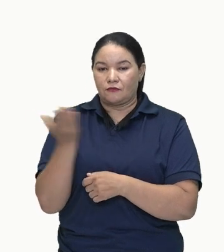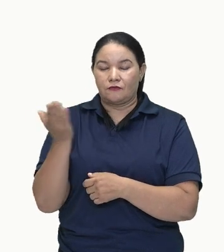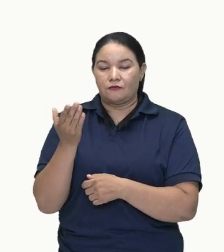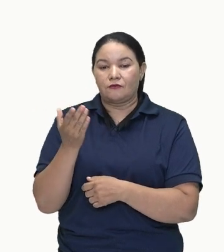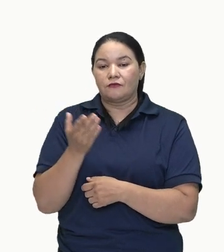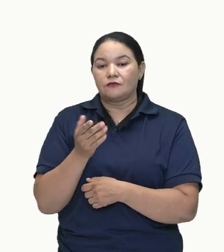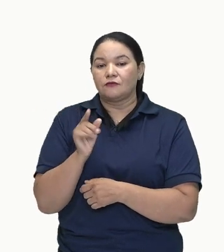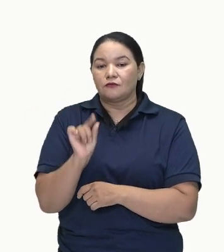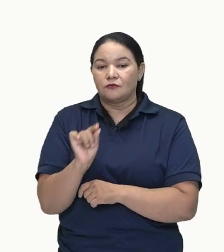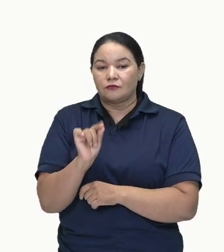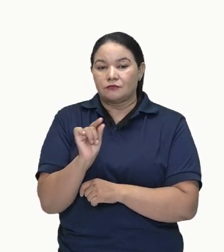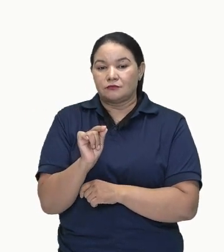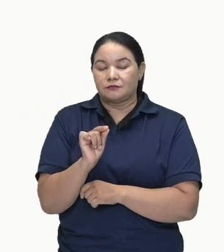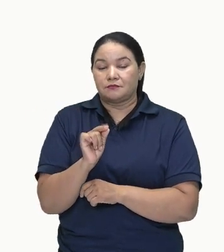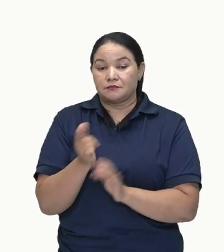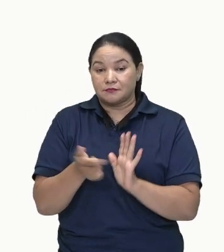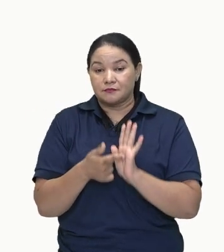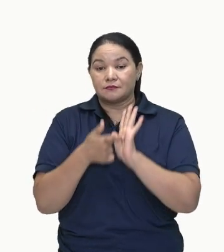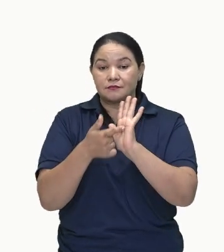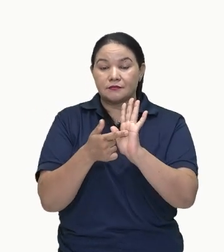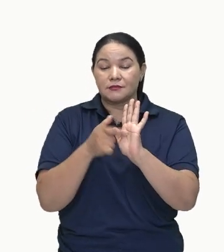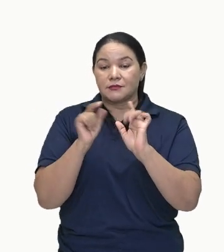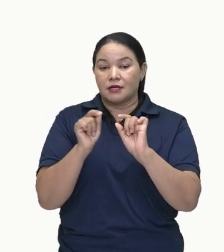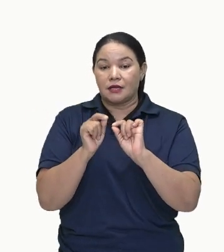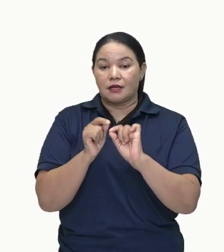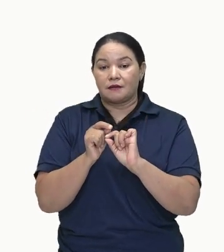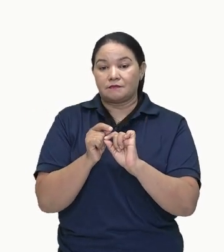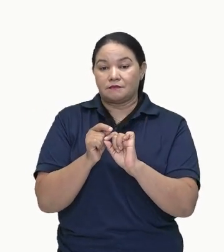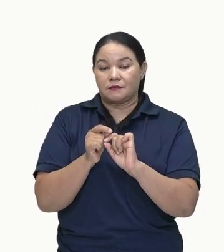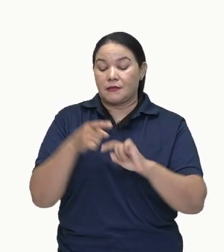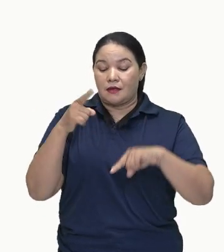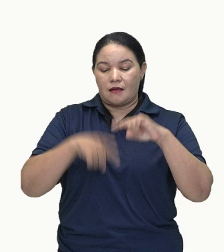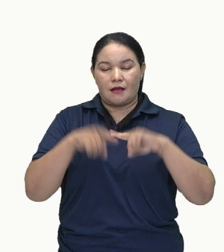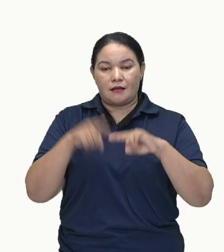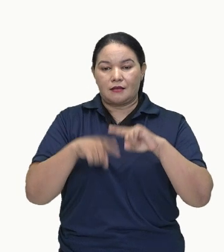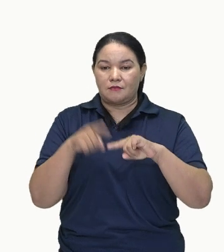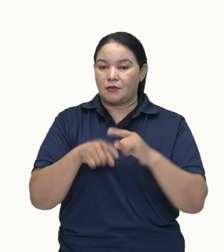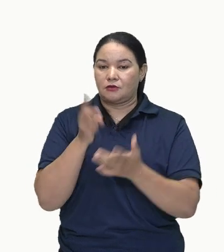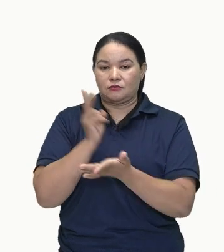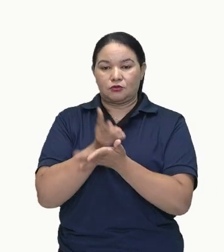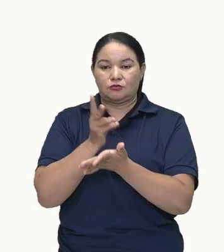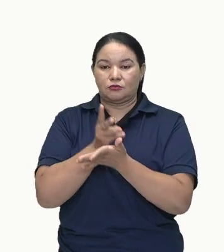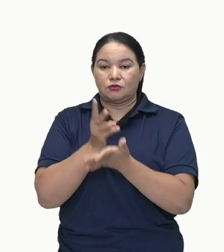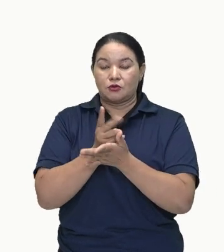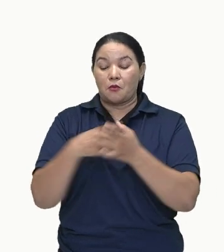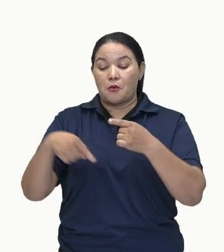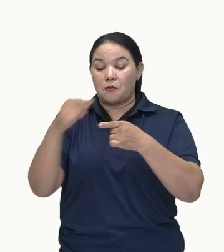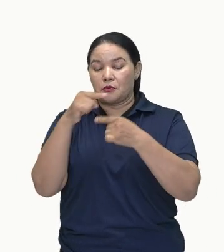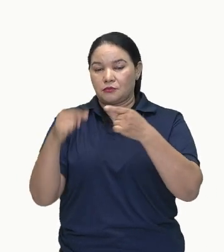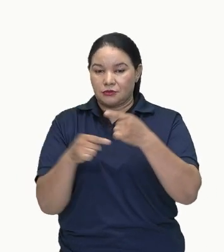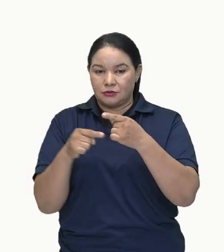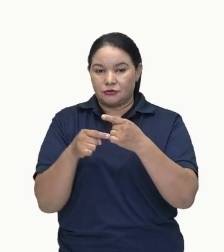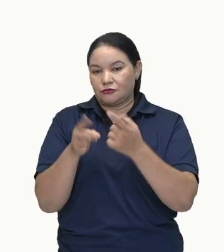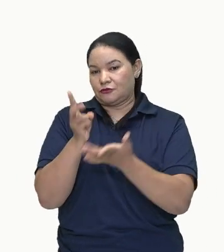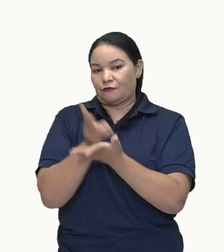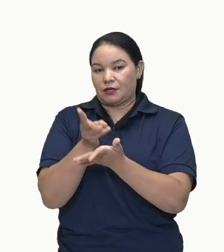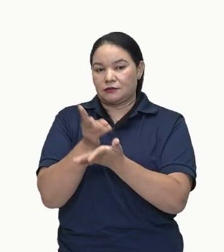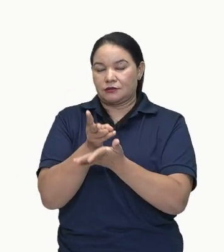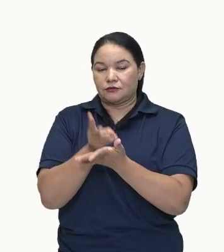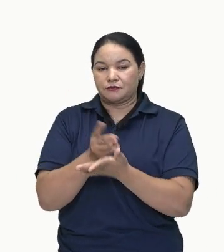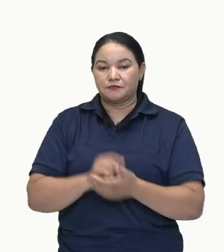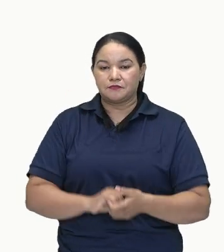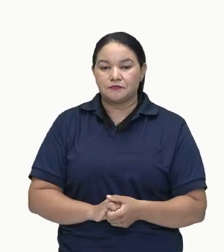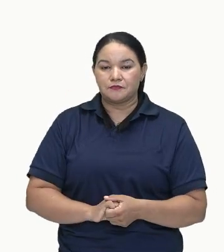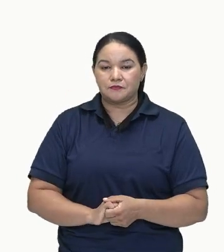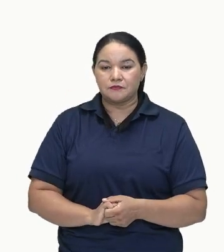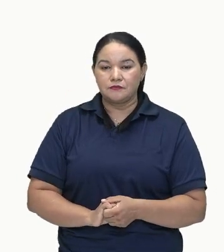sempre apresenta os mesmos elementos em proporções fixas. Nossa, que é